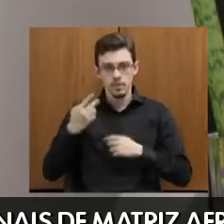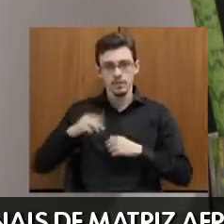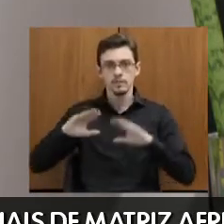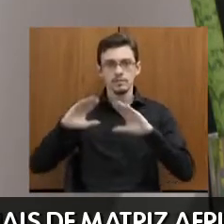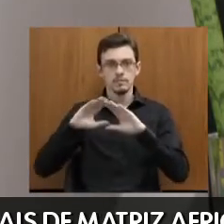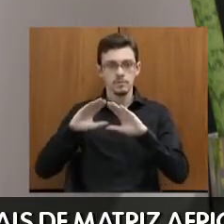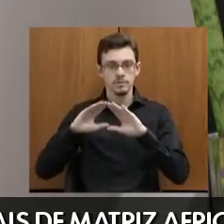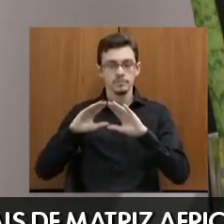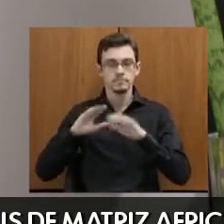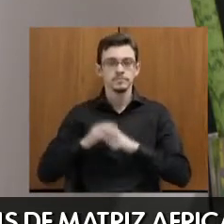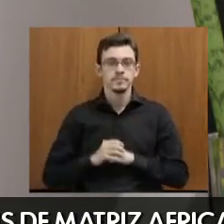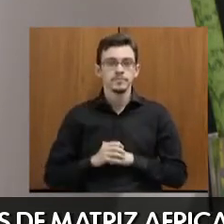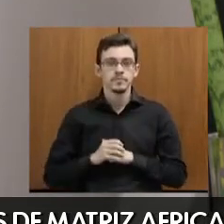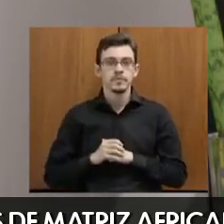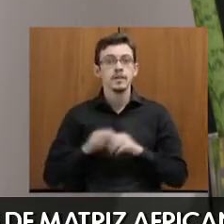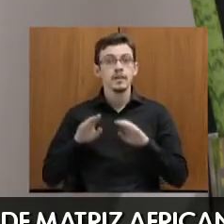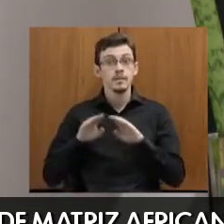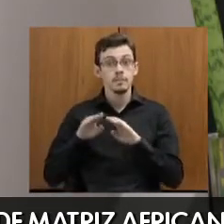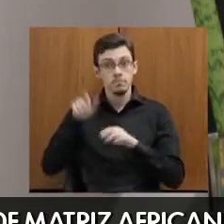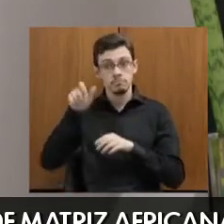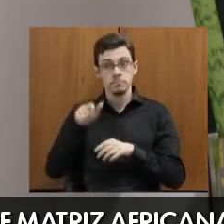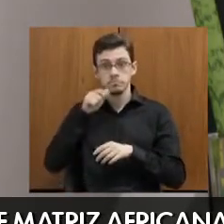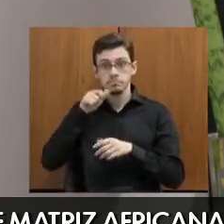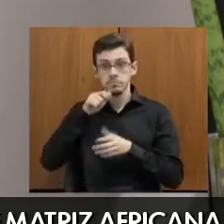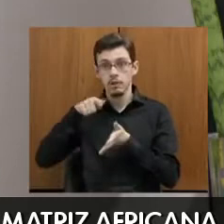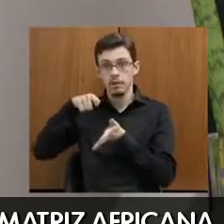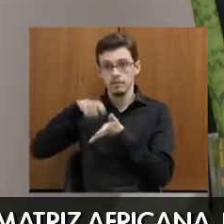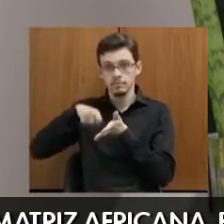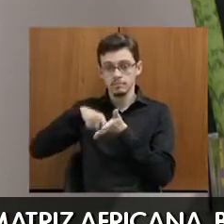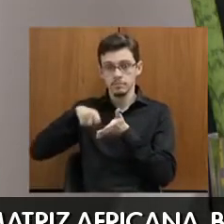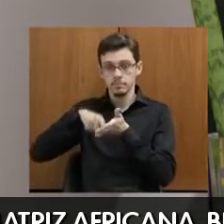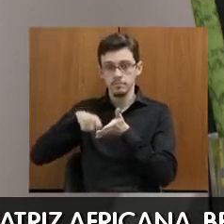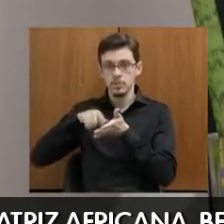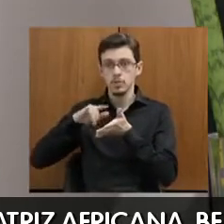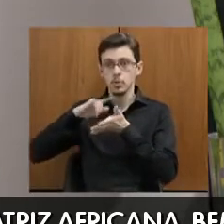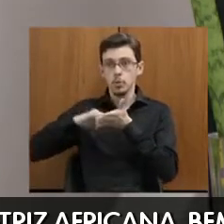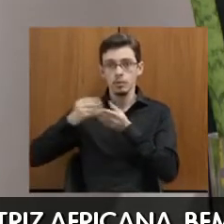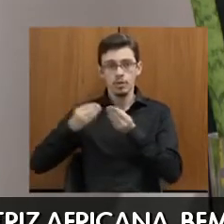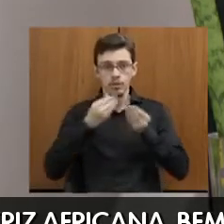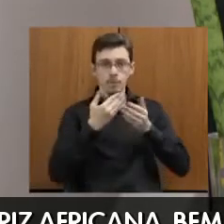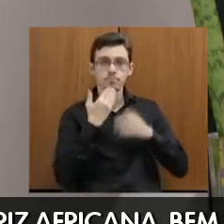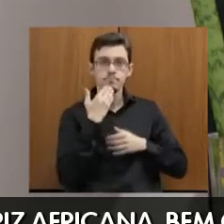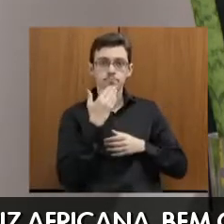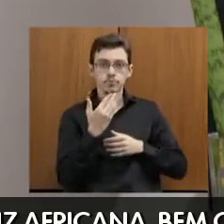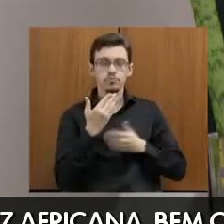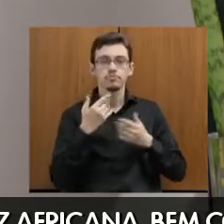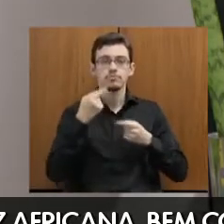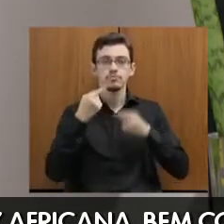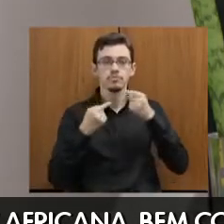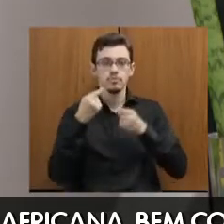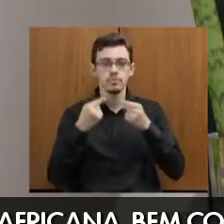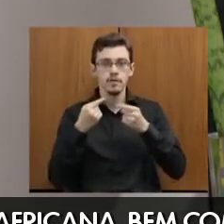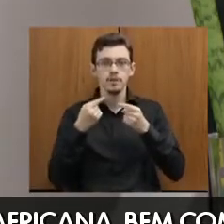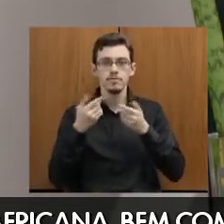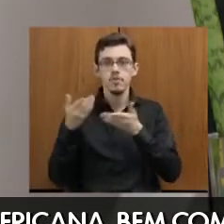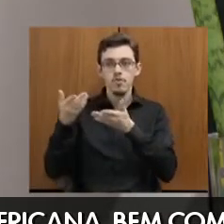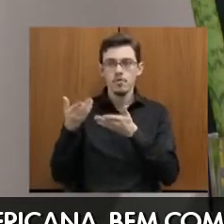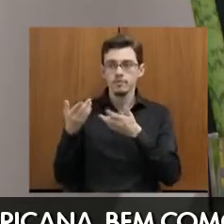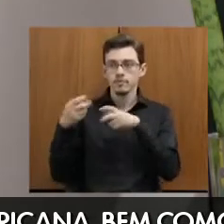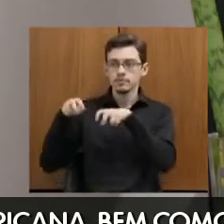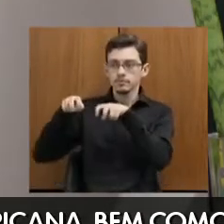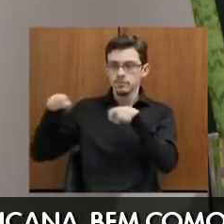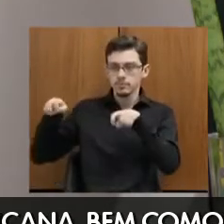de Minas Gerais e autora do requerimento que deu origem a este debate convidamos a tomar assento à mesa